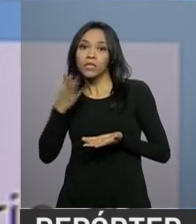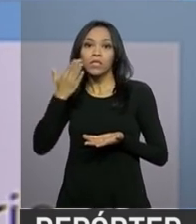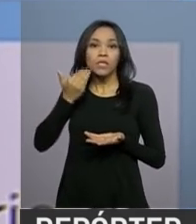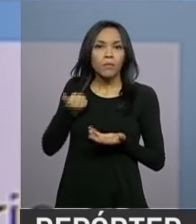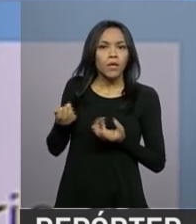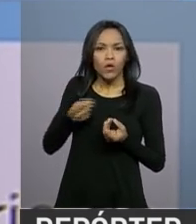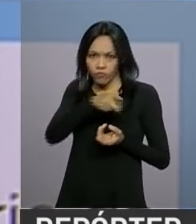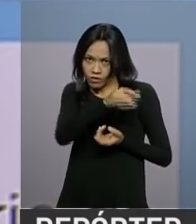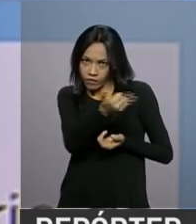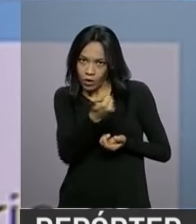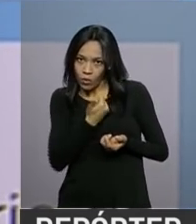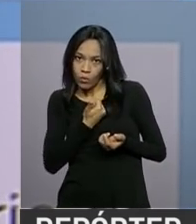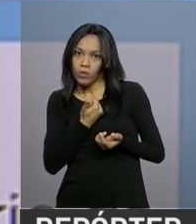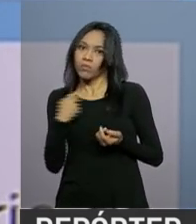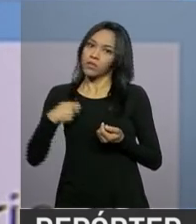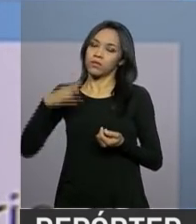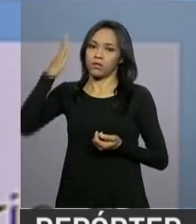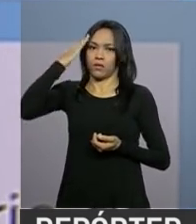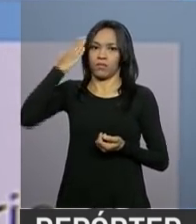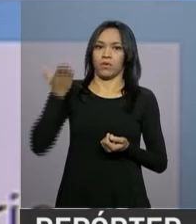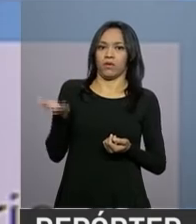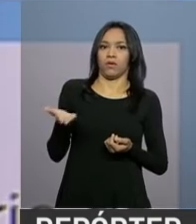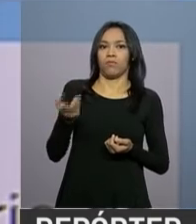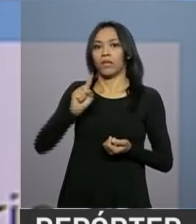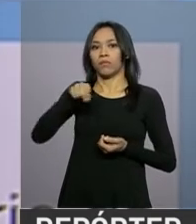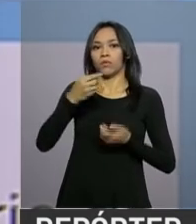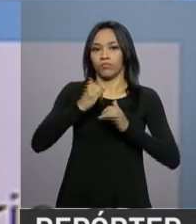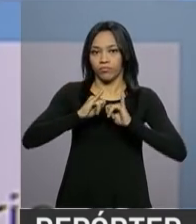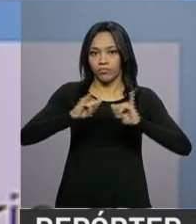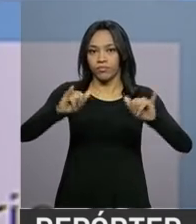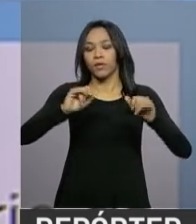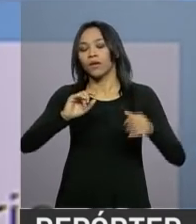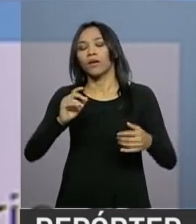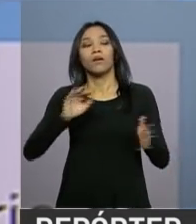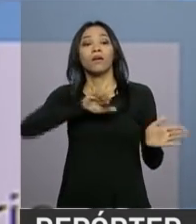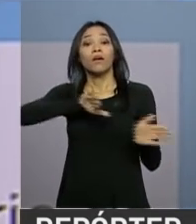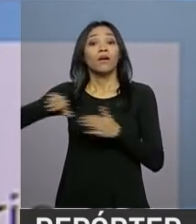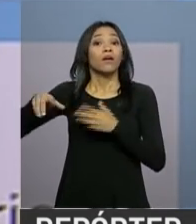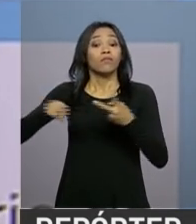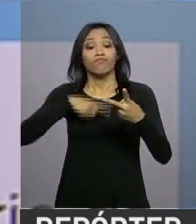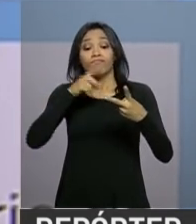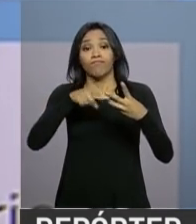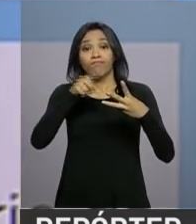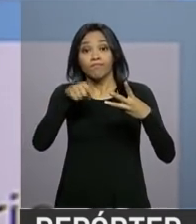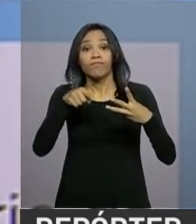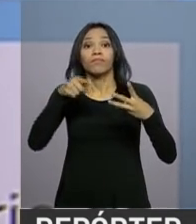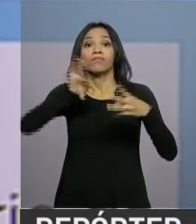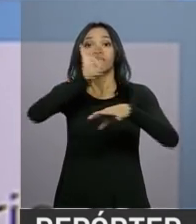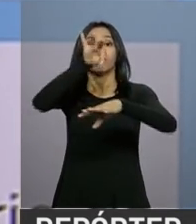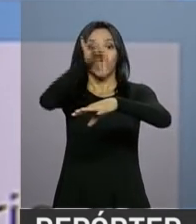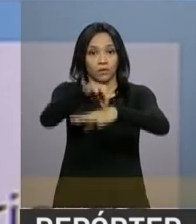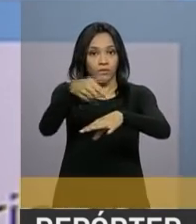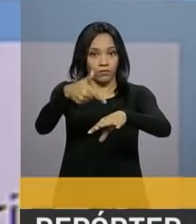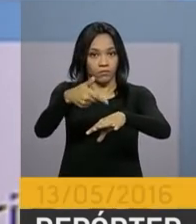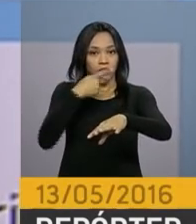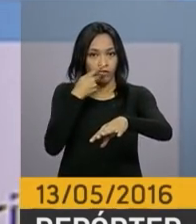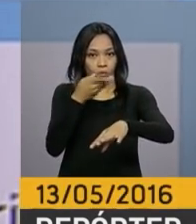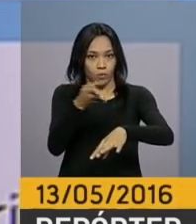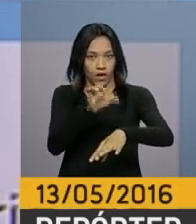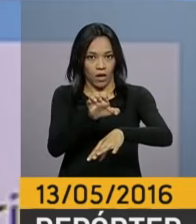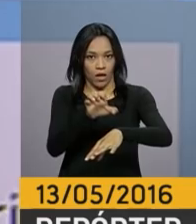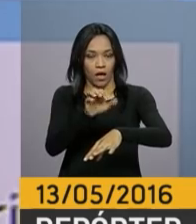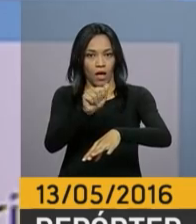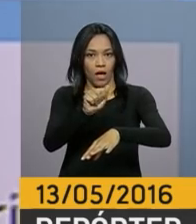você citou quanto ao Ed egip eu tô falando